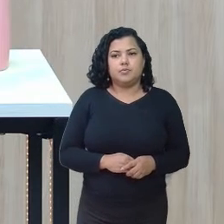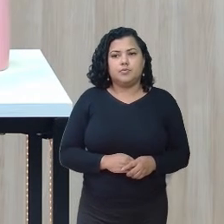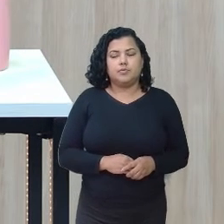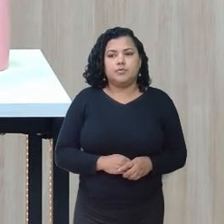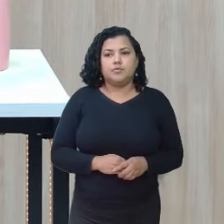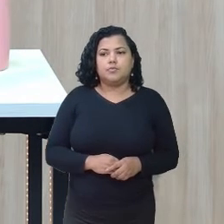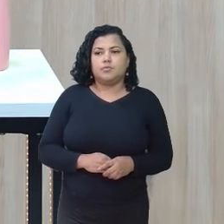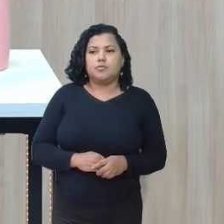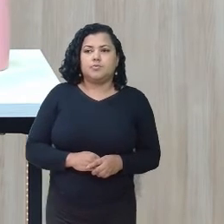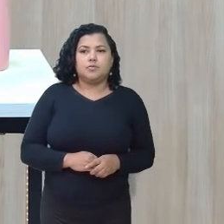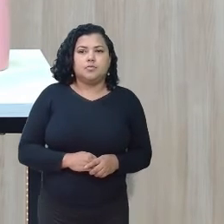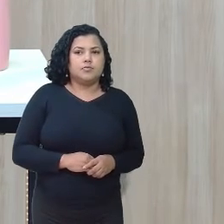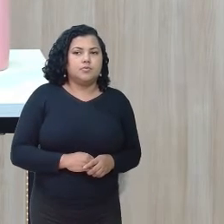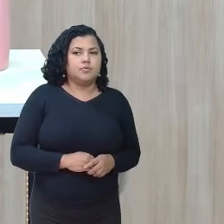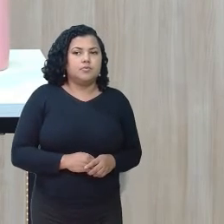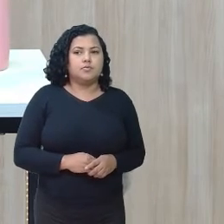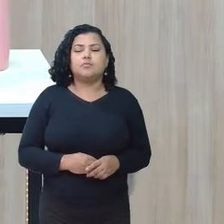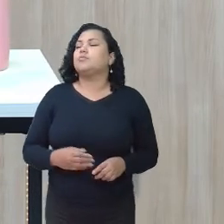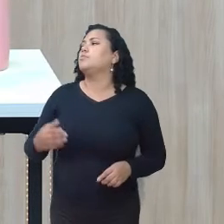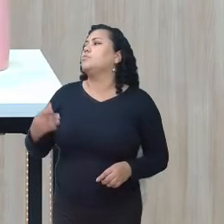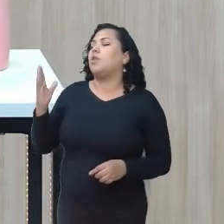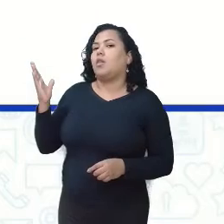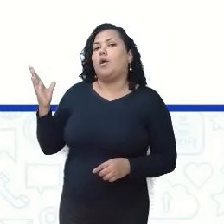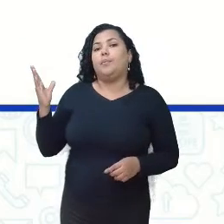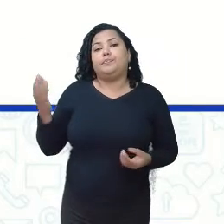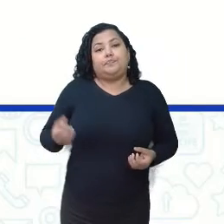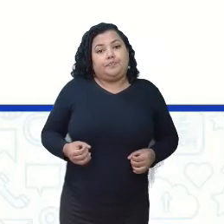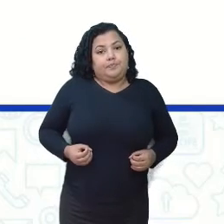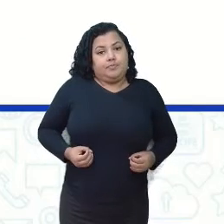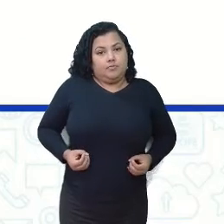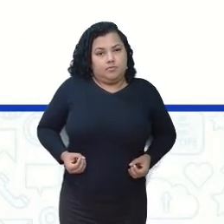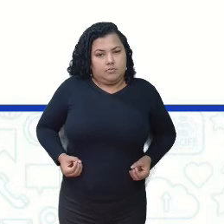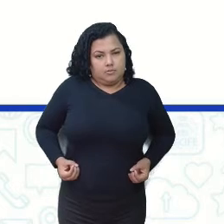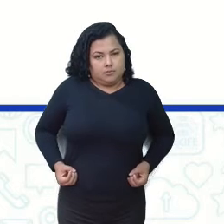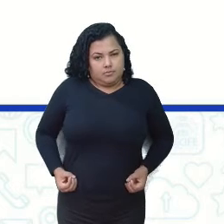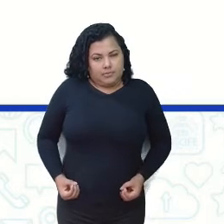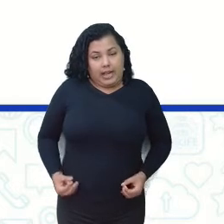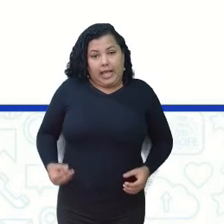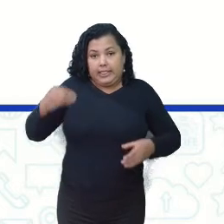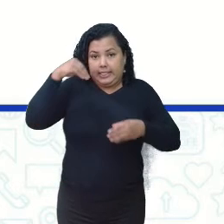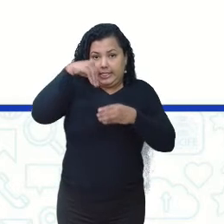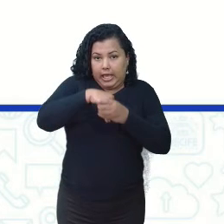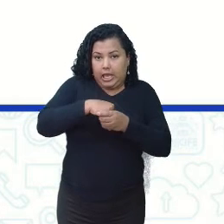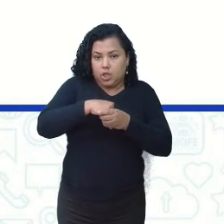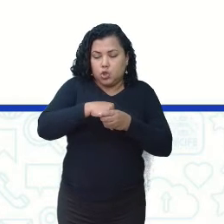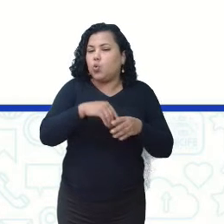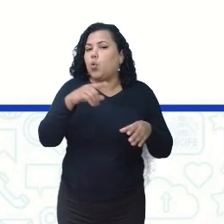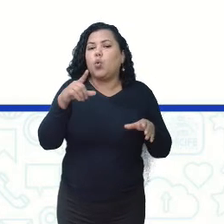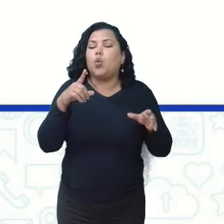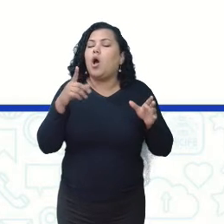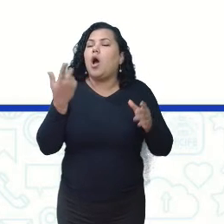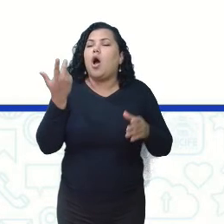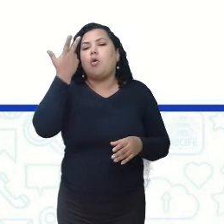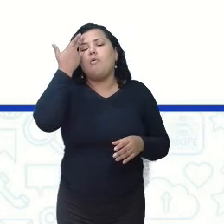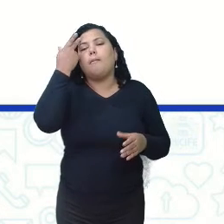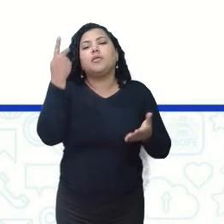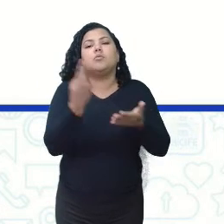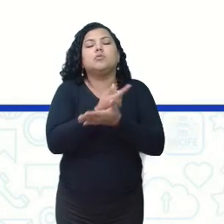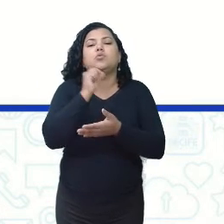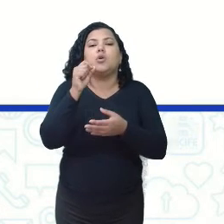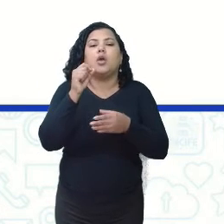E aqui, como estamos vendo, no interior da tuba uterina, normalmente acontece a